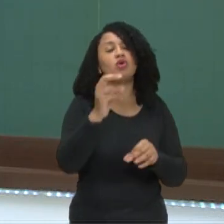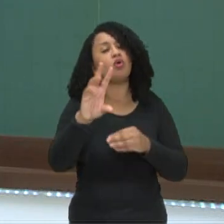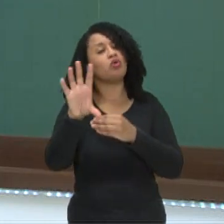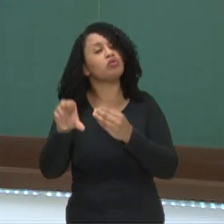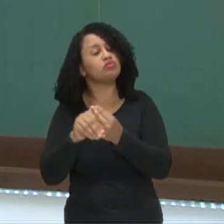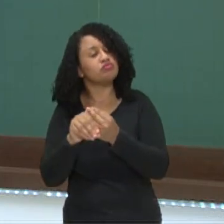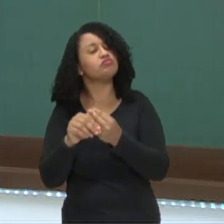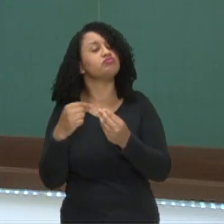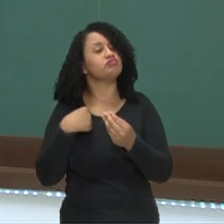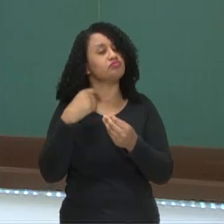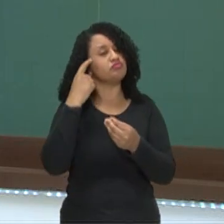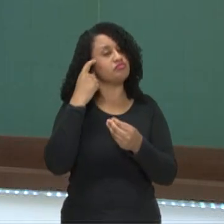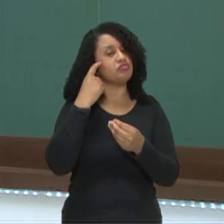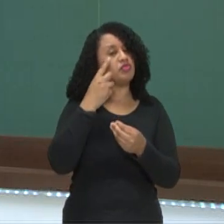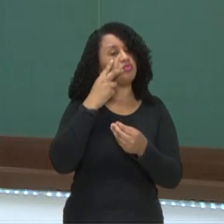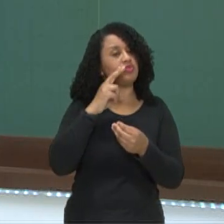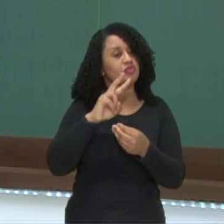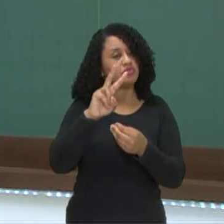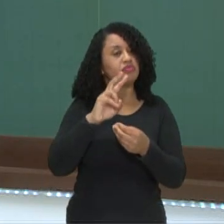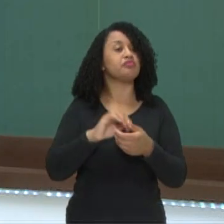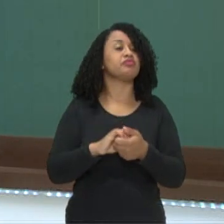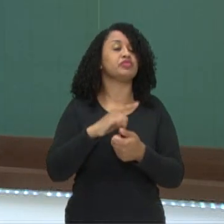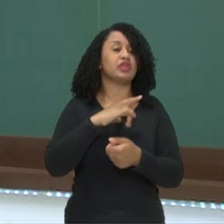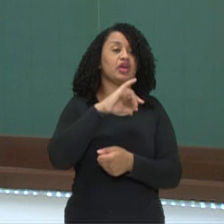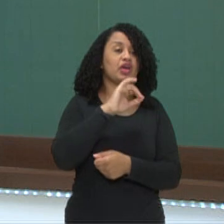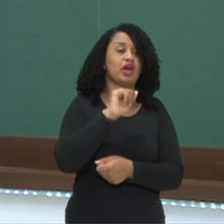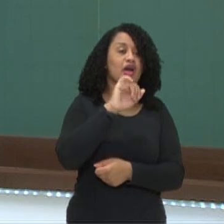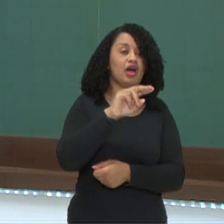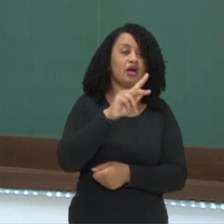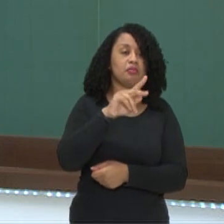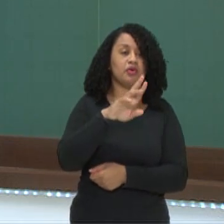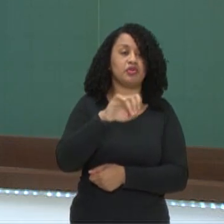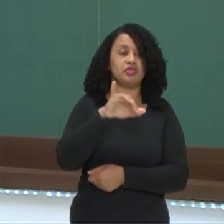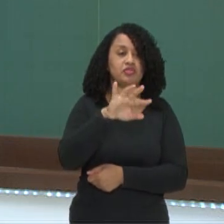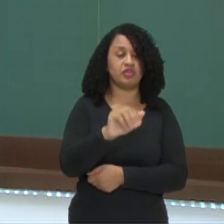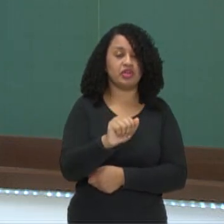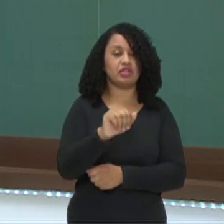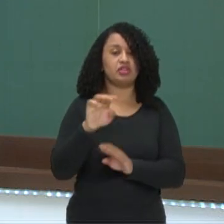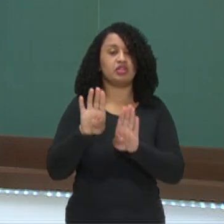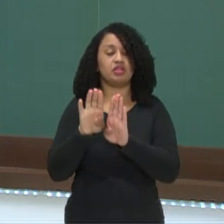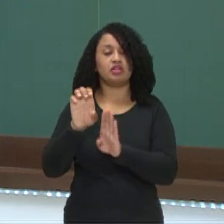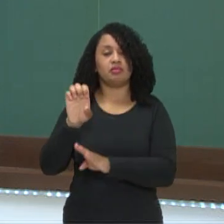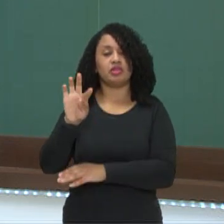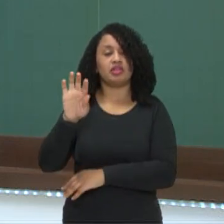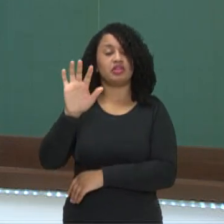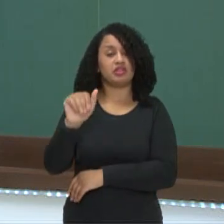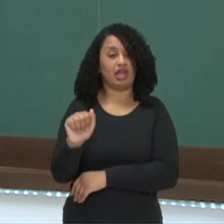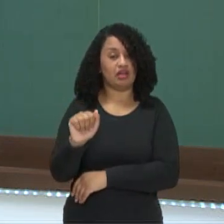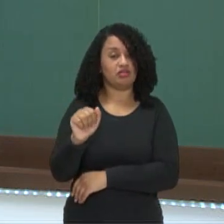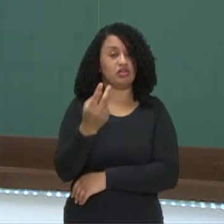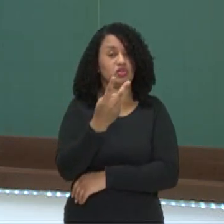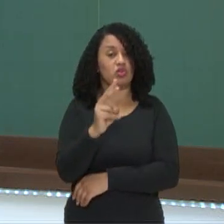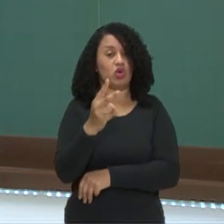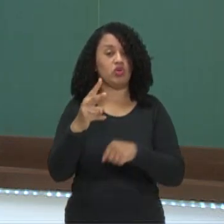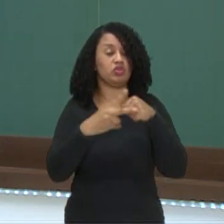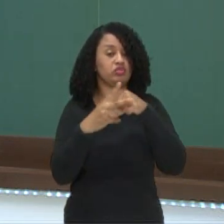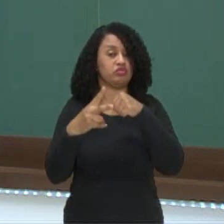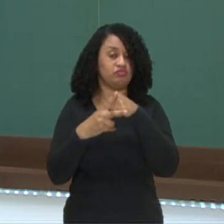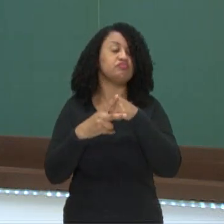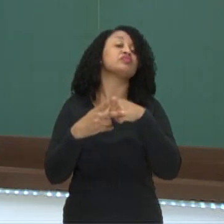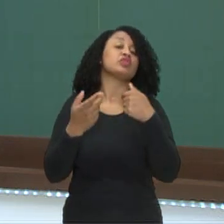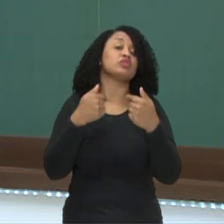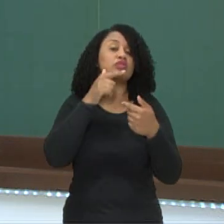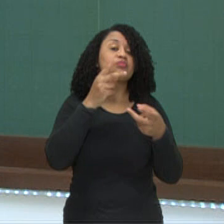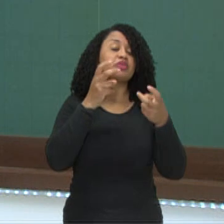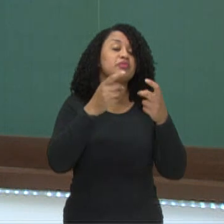composto? Vamos analisar. Temos aproveita e temos está. Temos dois verbos. Então já conseguimos perceber que